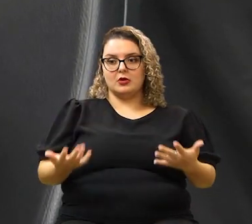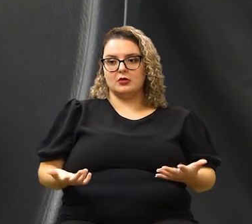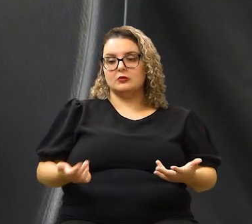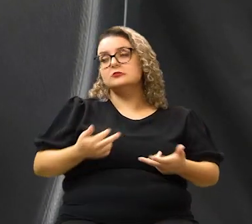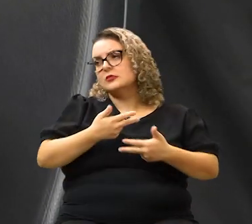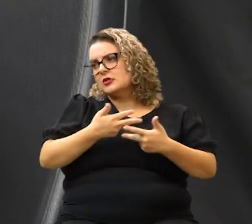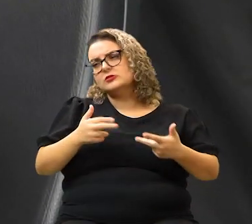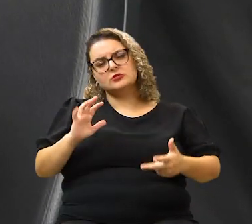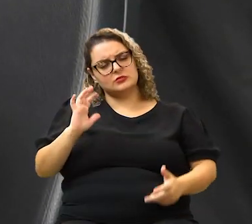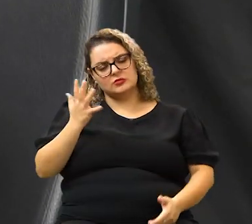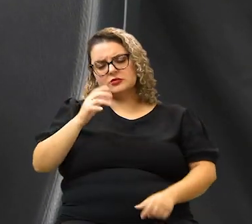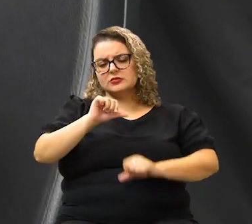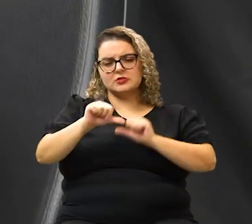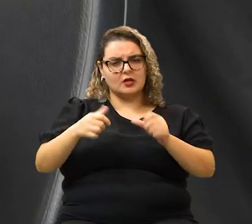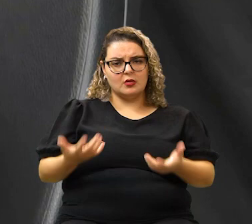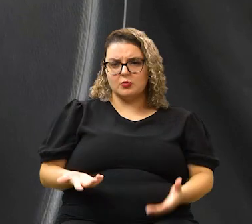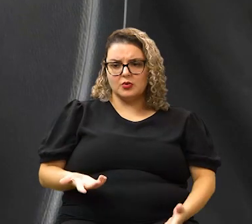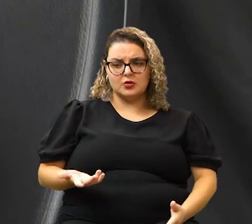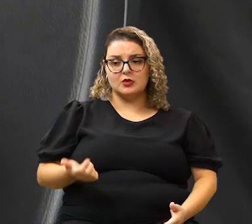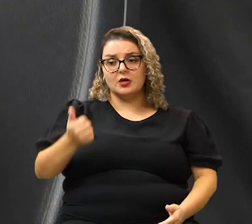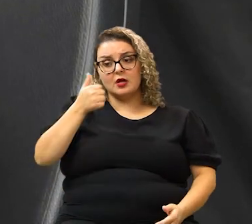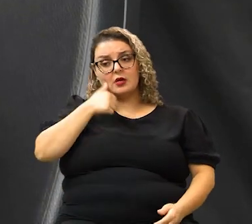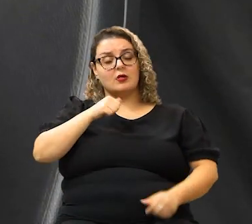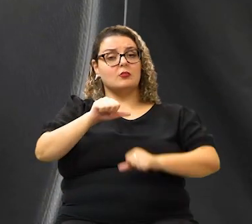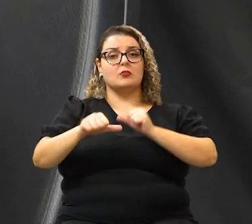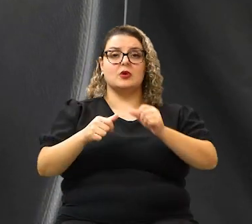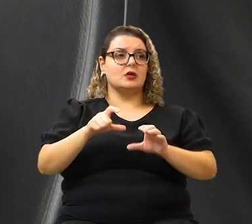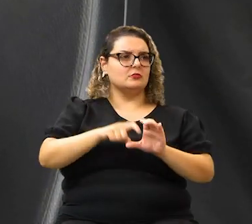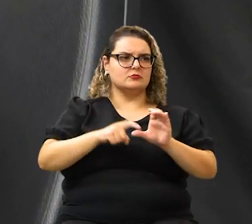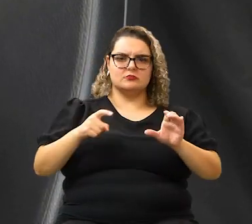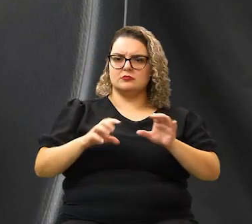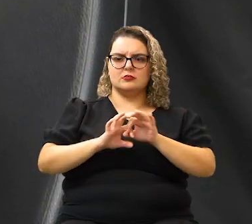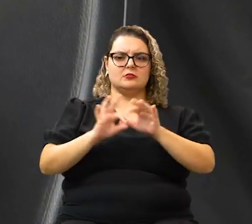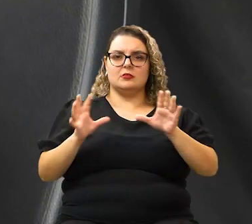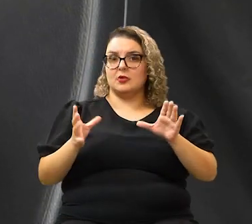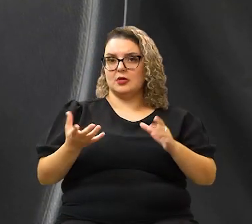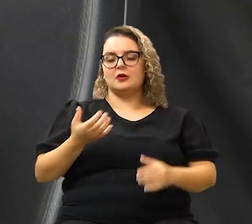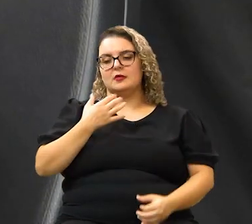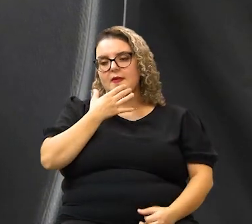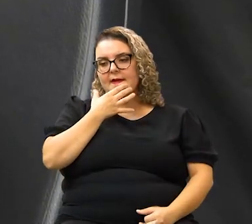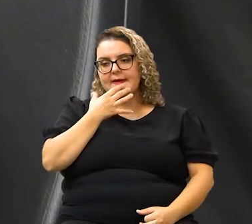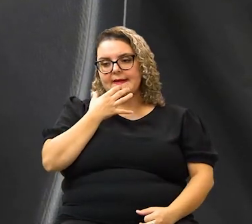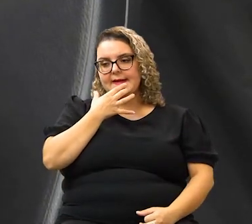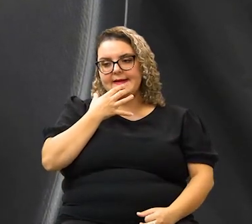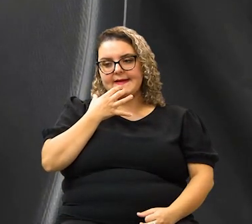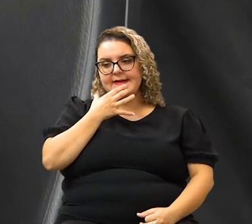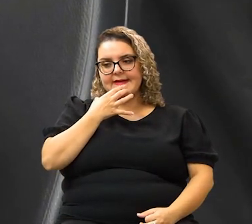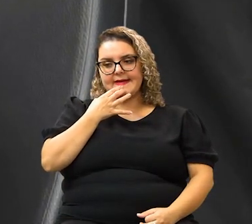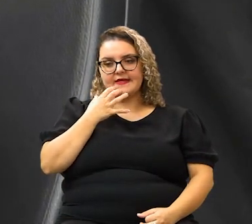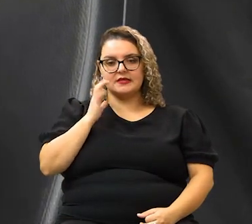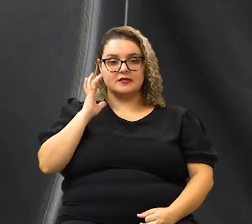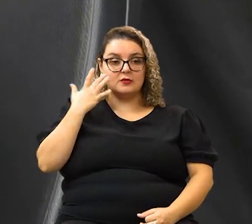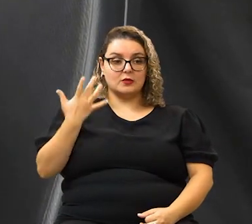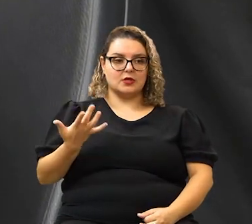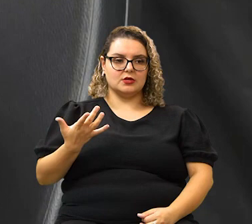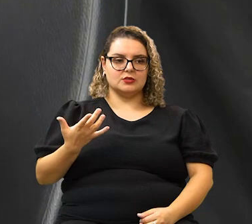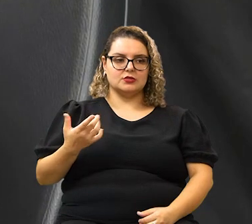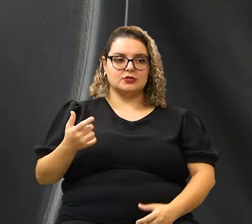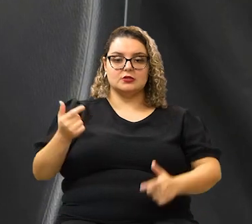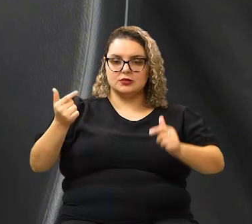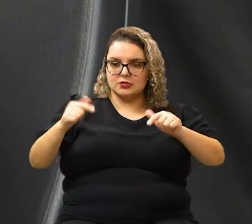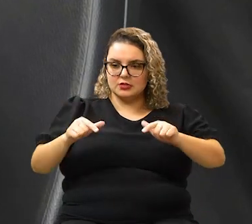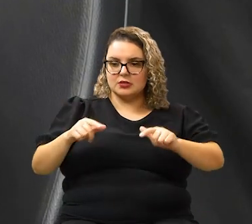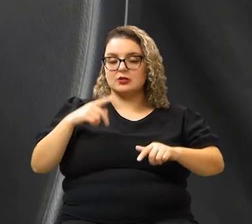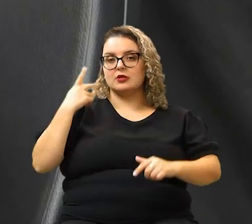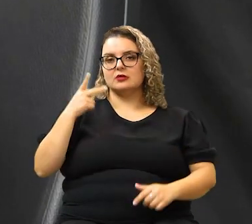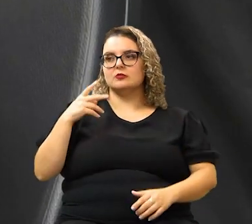acho que estar nesse espaço da política e, de alguma forma, mudar o espaço da política, não fui sozinha,